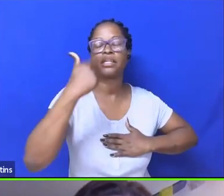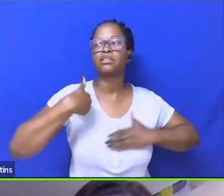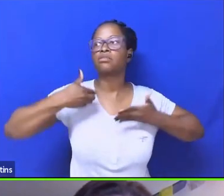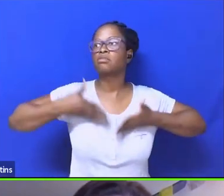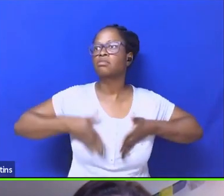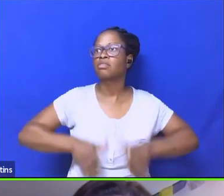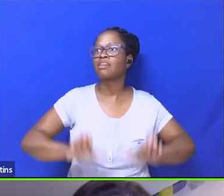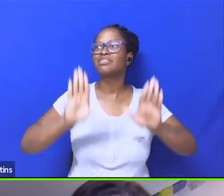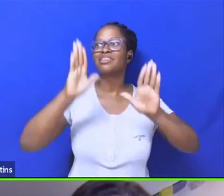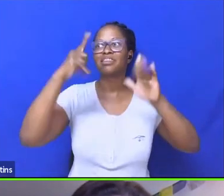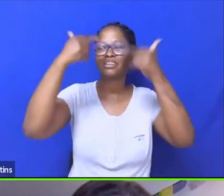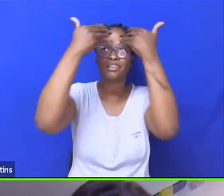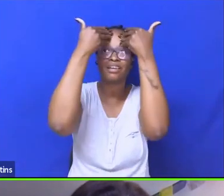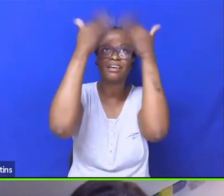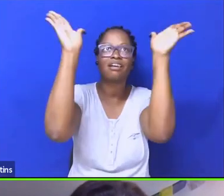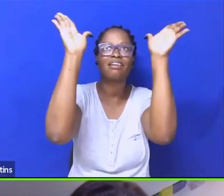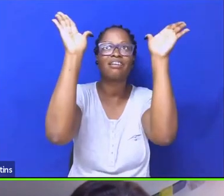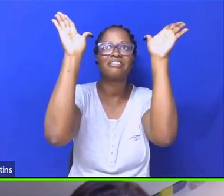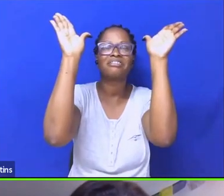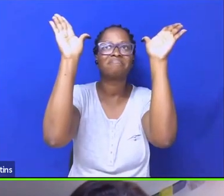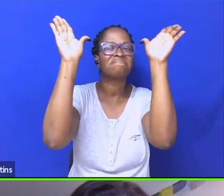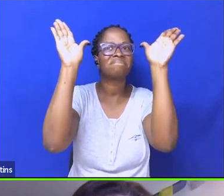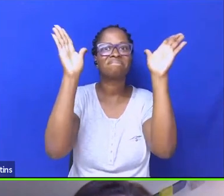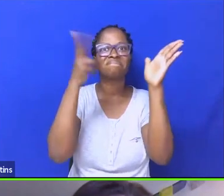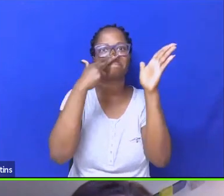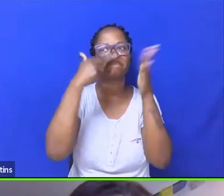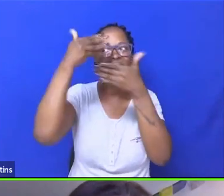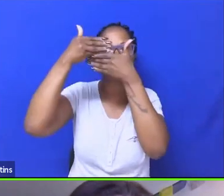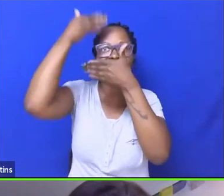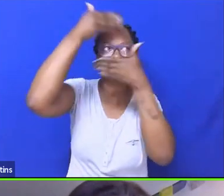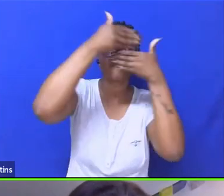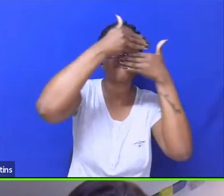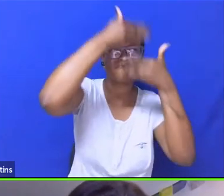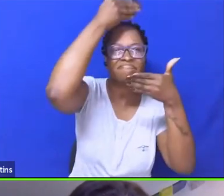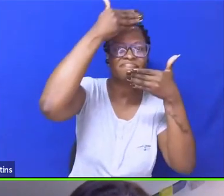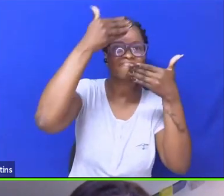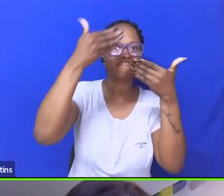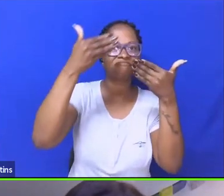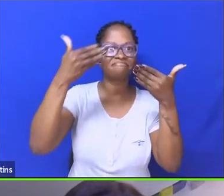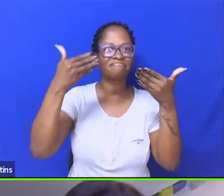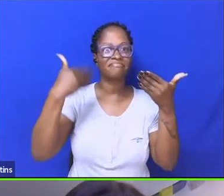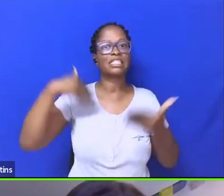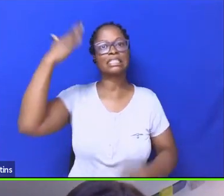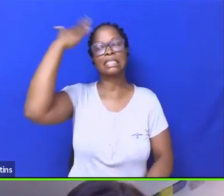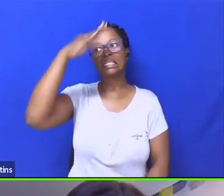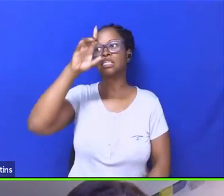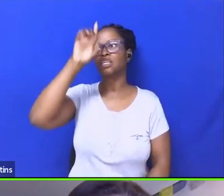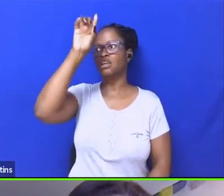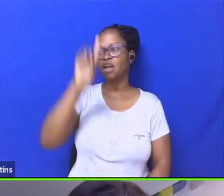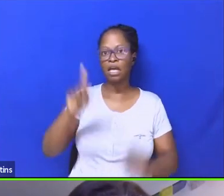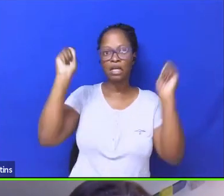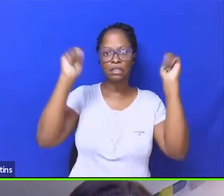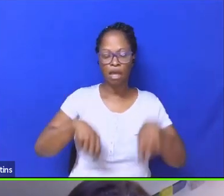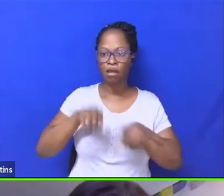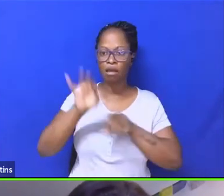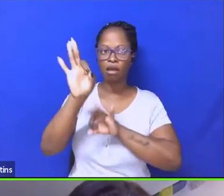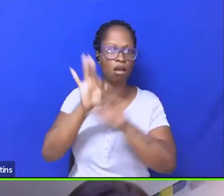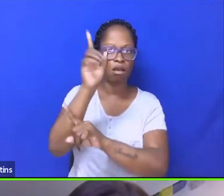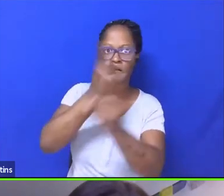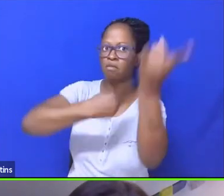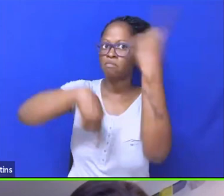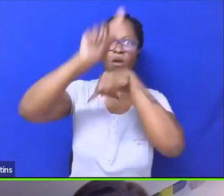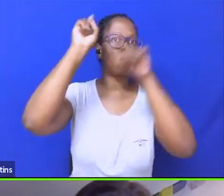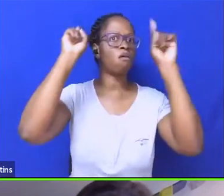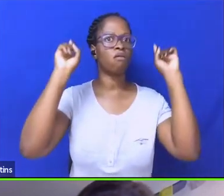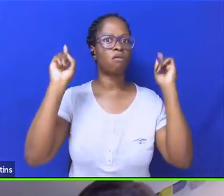como de mirar como o direito podia criar um ordem social injusto e tinha um poder